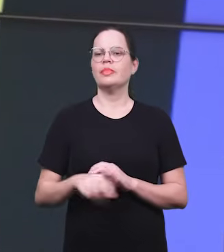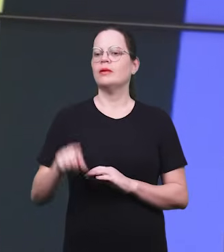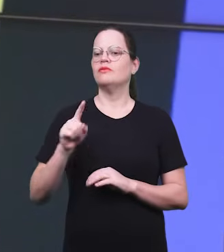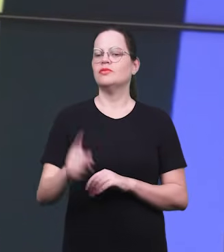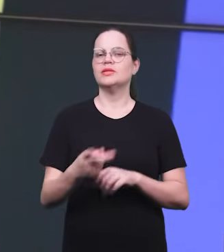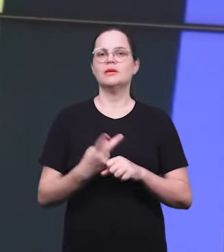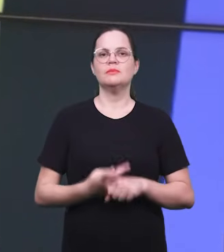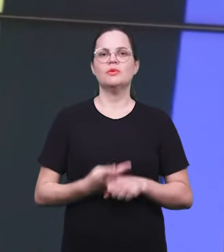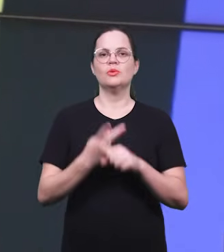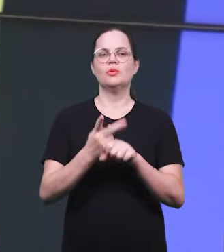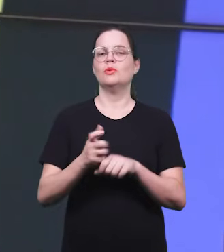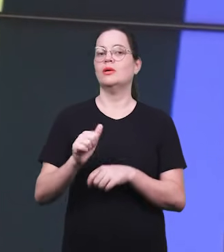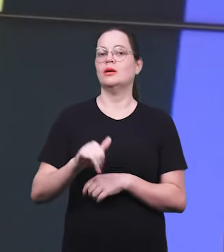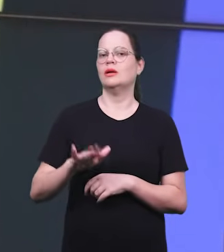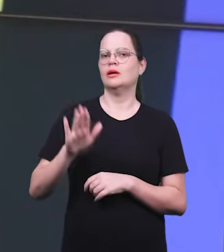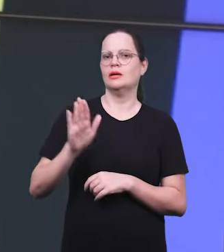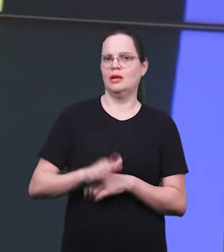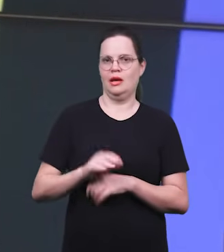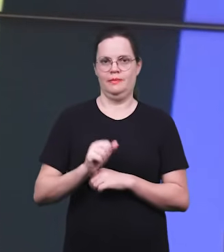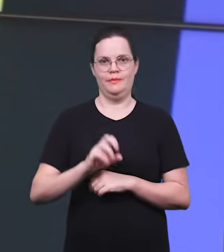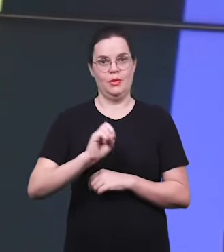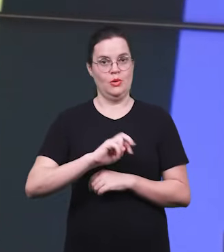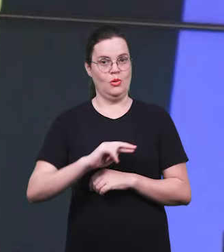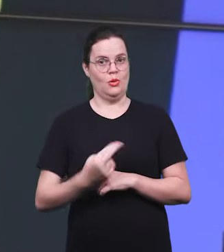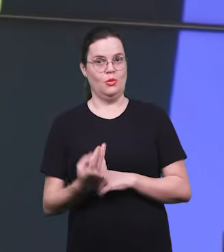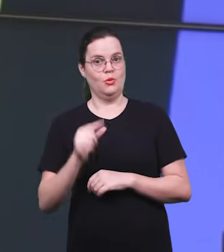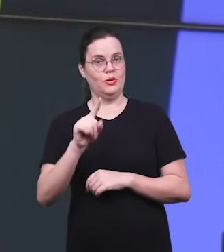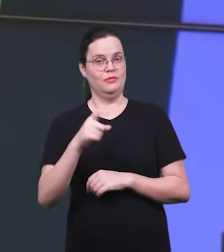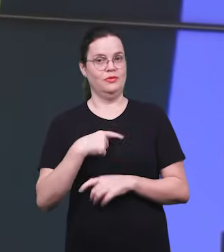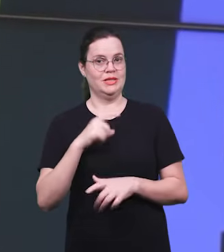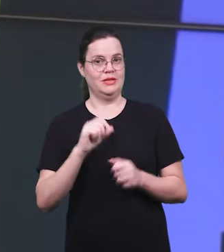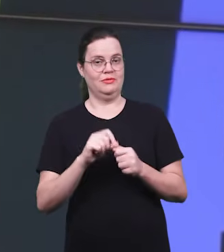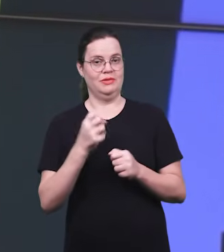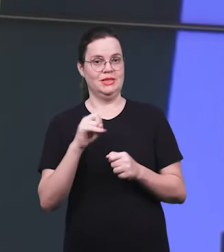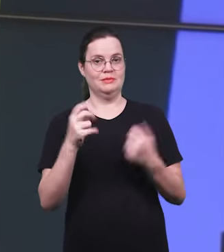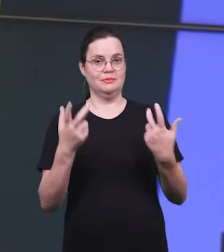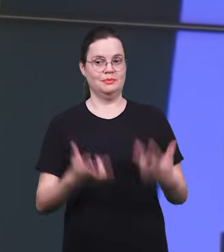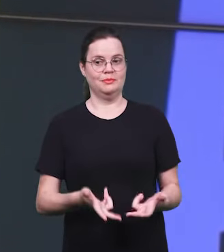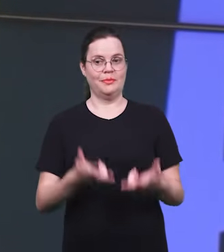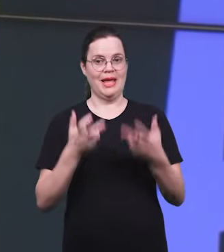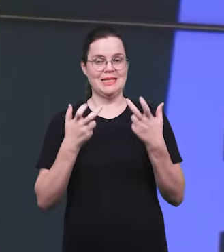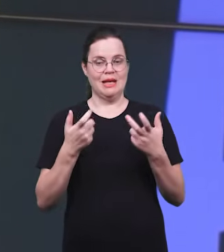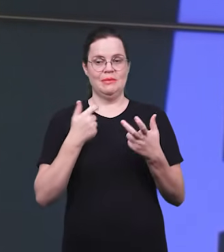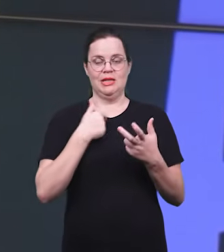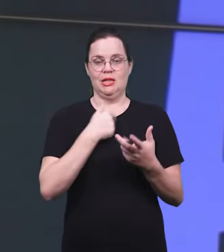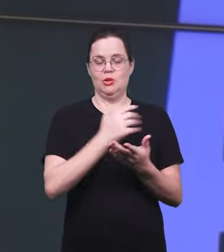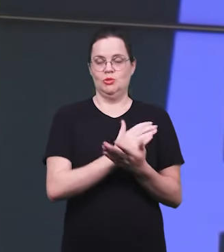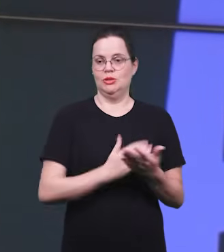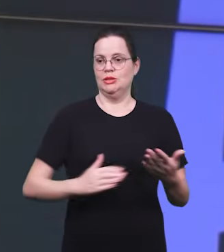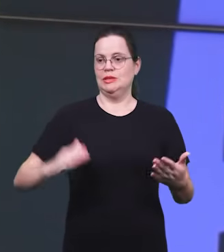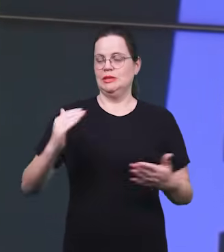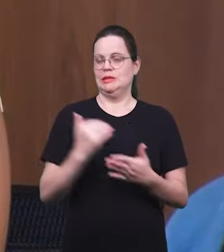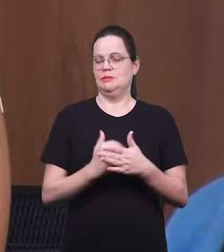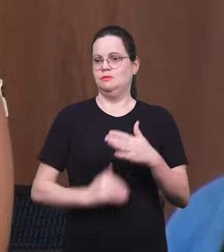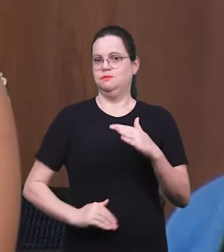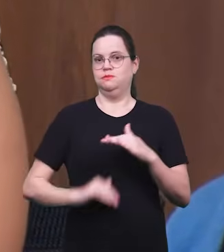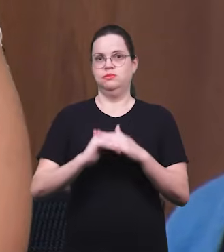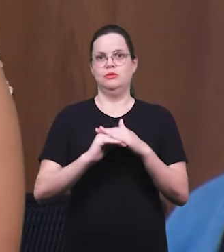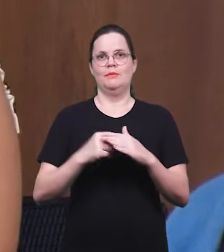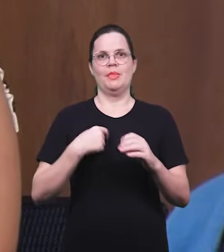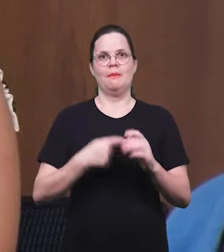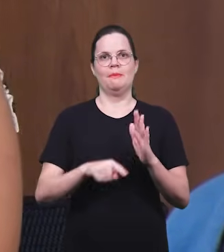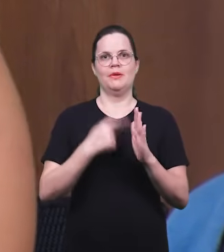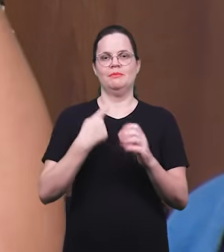você procura ou o que você faz quando percebe que está sobrecarregado? Eu